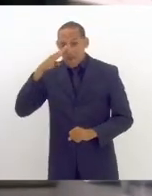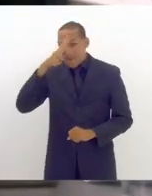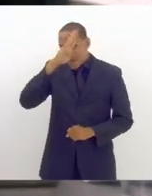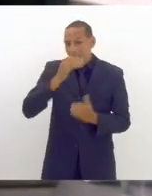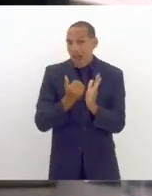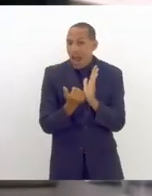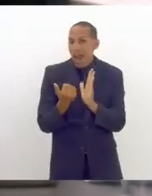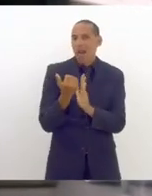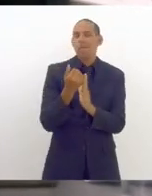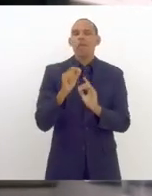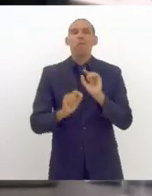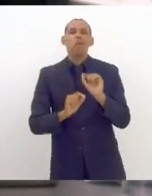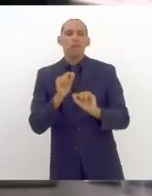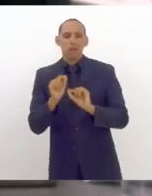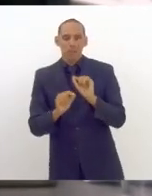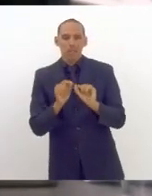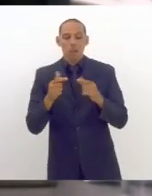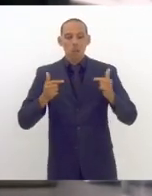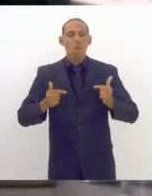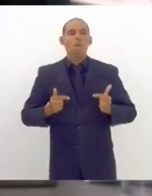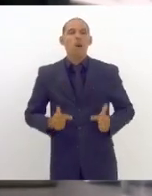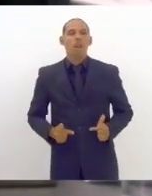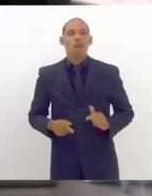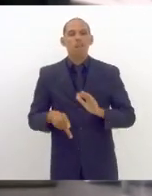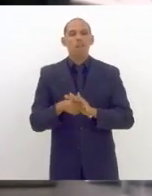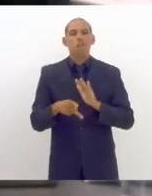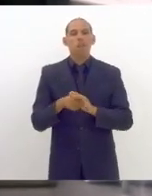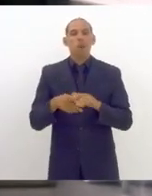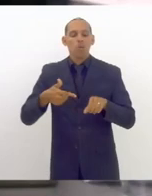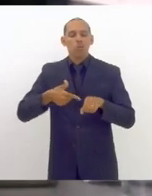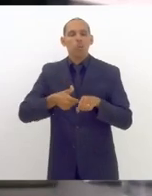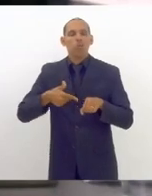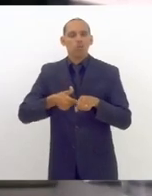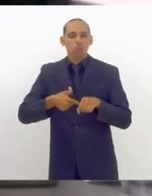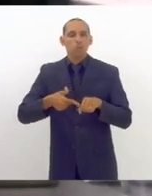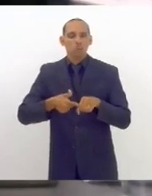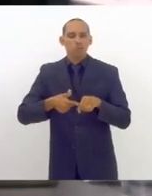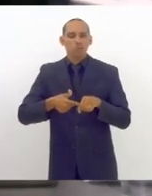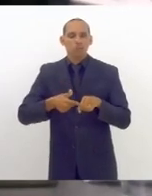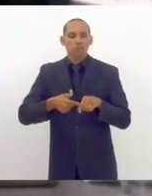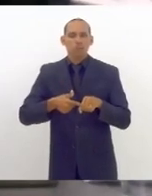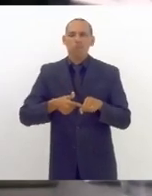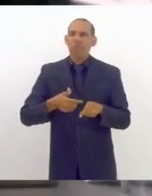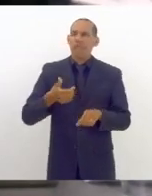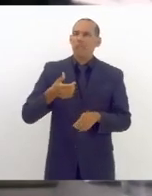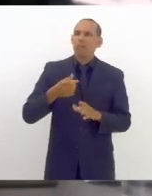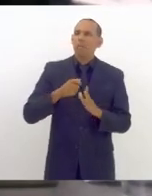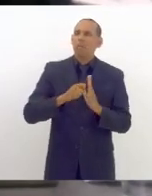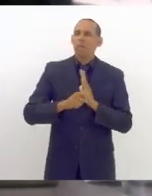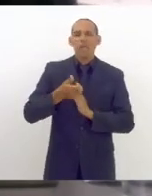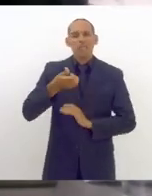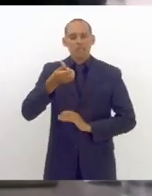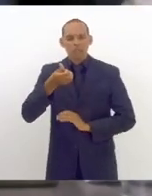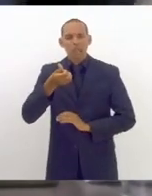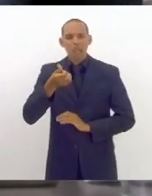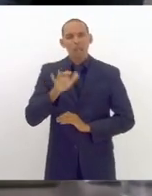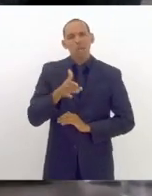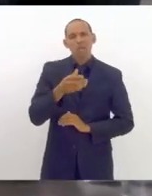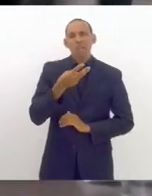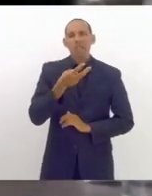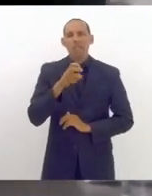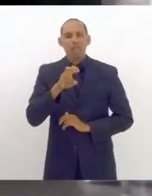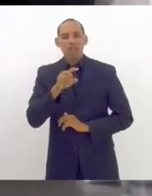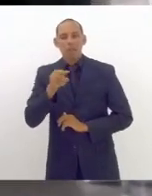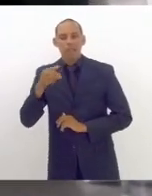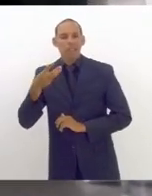aquele aquela isenção dos combustíveis que em seis meses calculam entre 35 b38